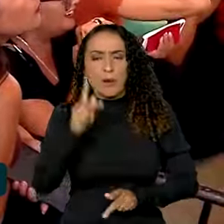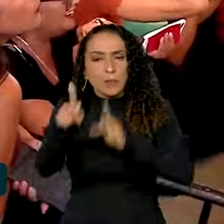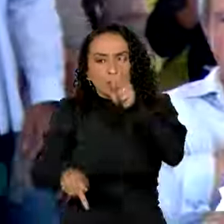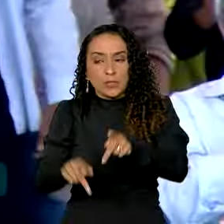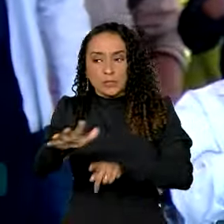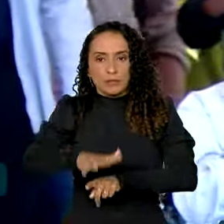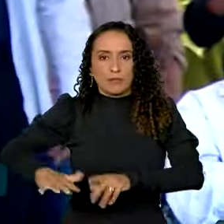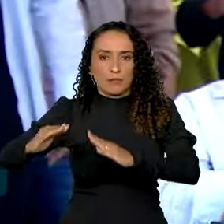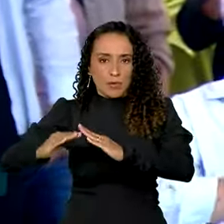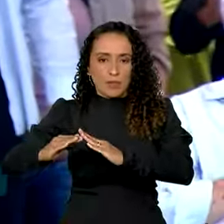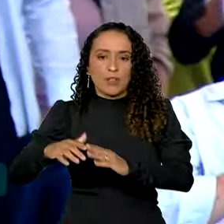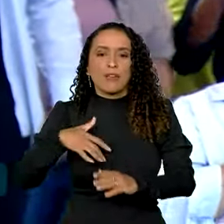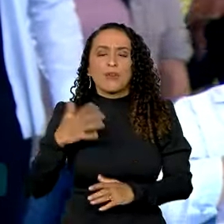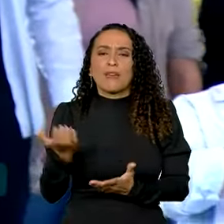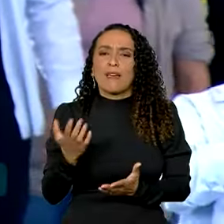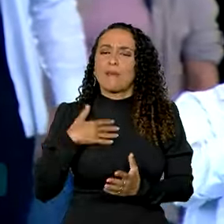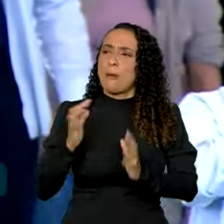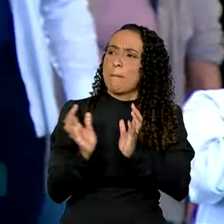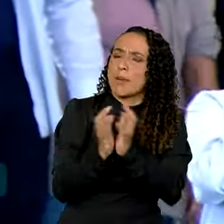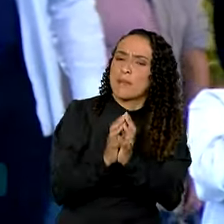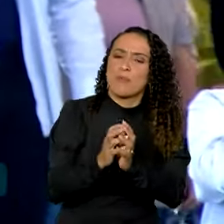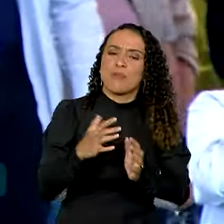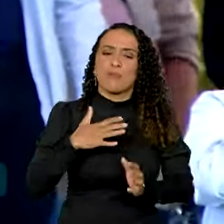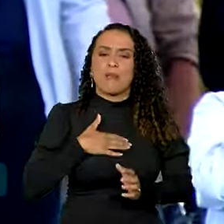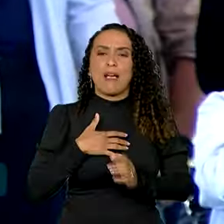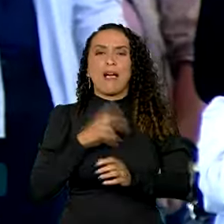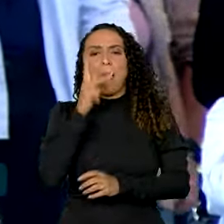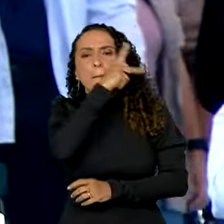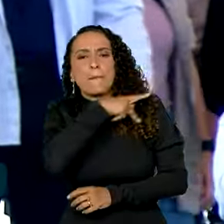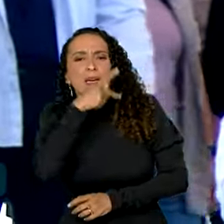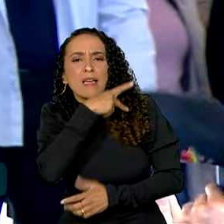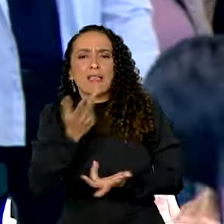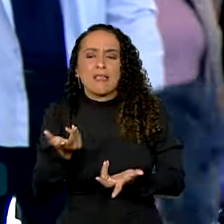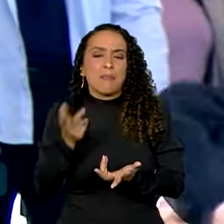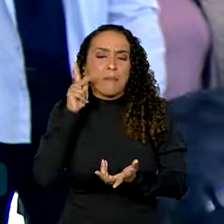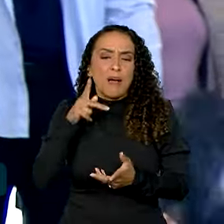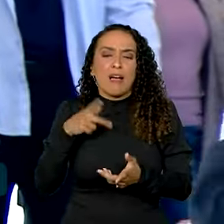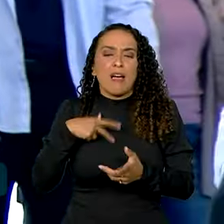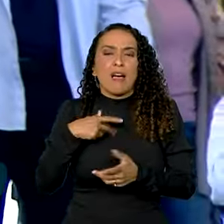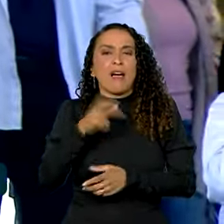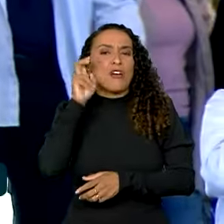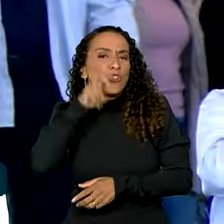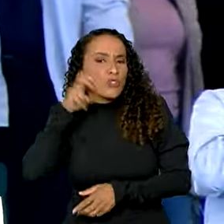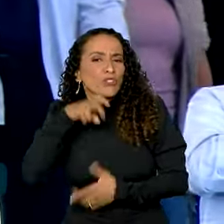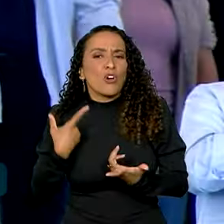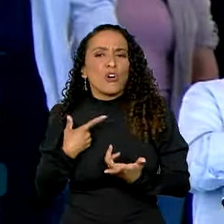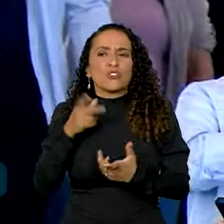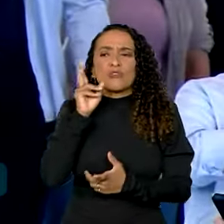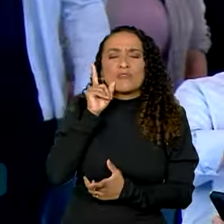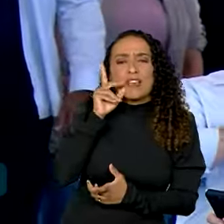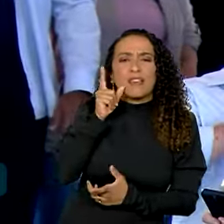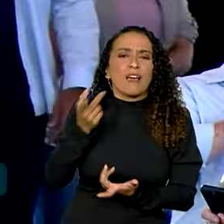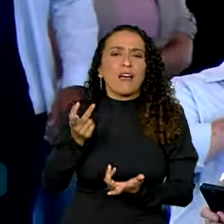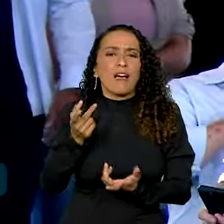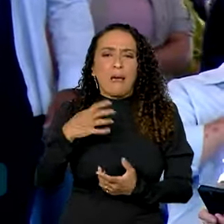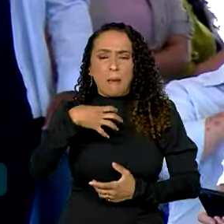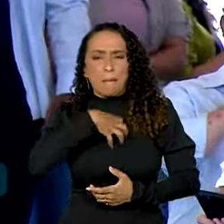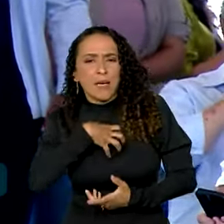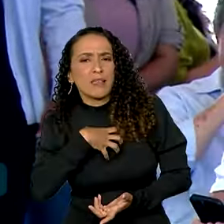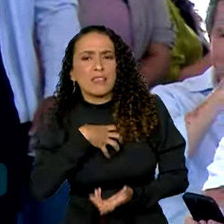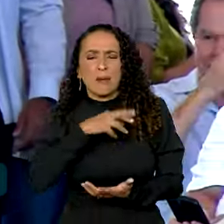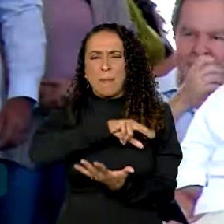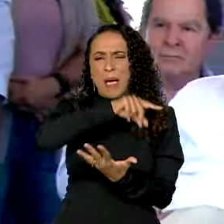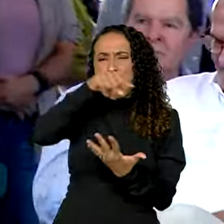na região. Eu quero o meu Pernambuco, a minha Paraíba, o meu Rio Grande do Norte, o meu Ceará, a Bahia